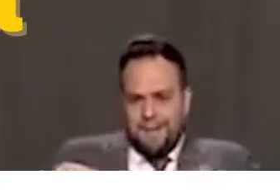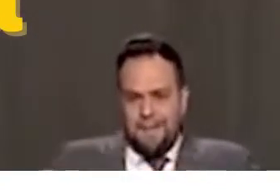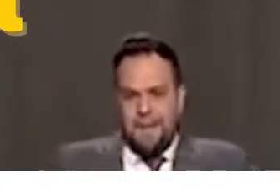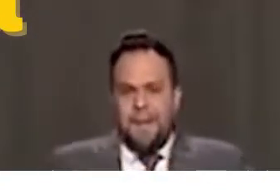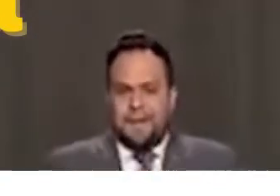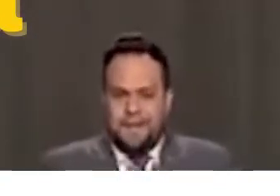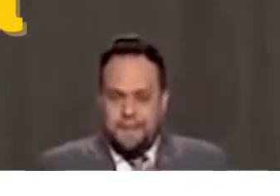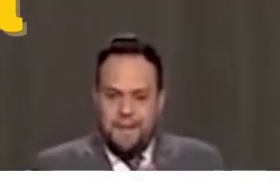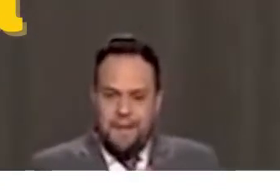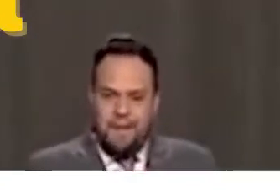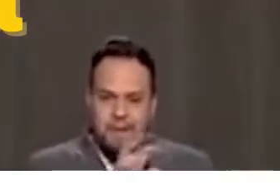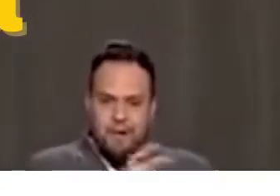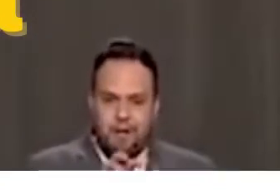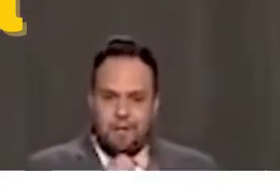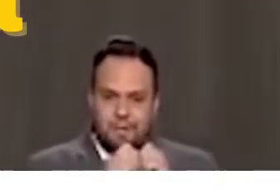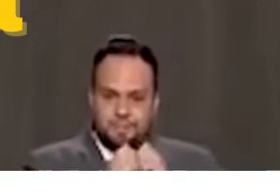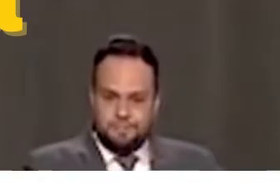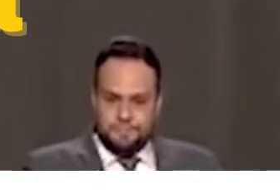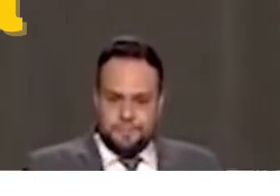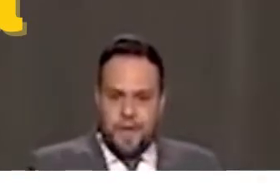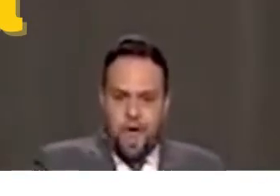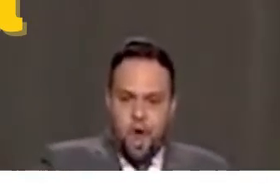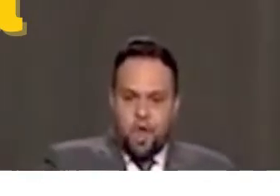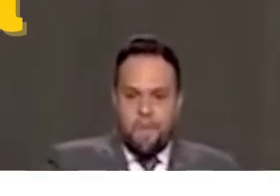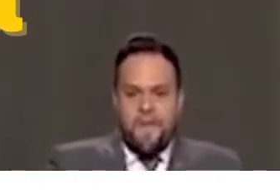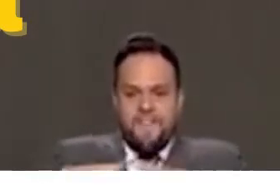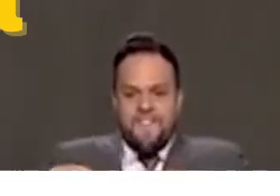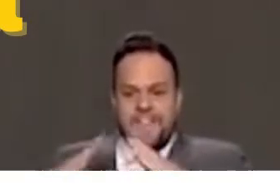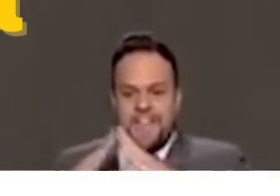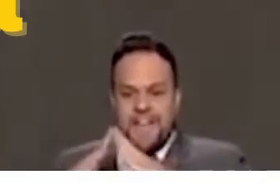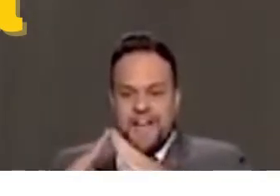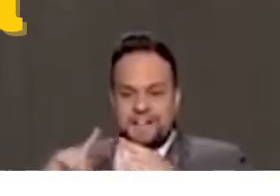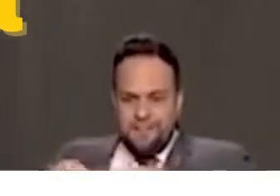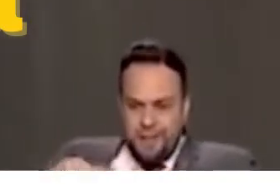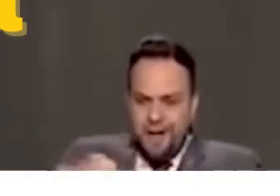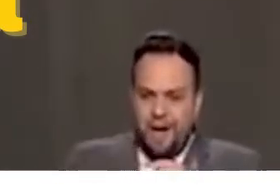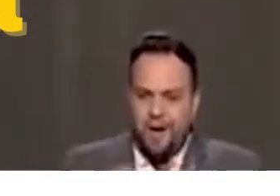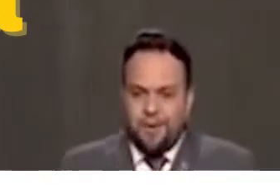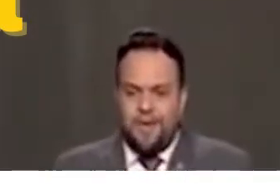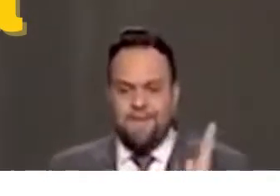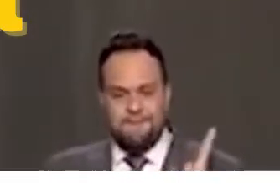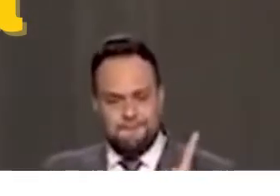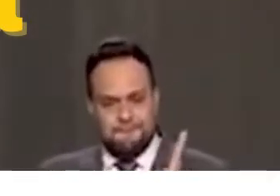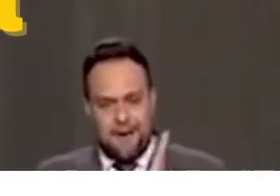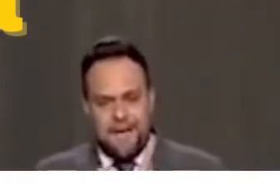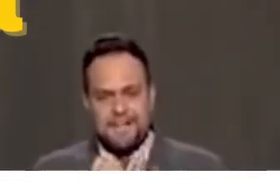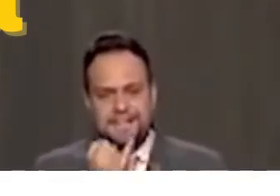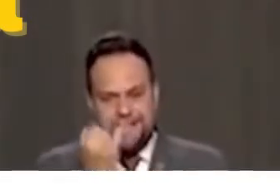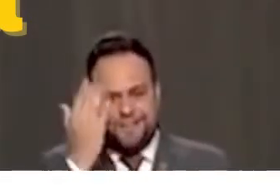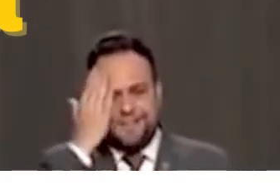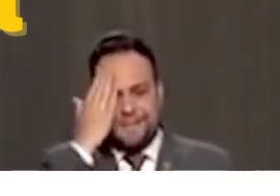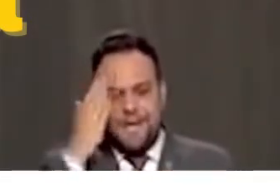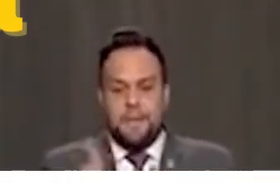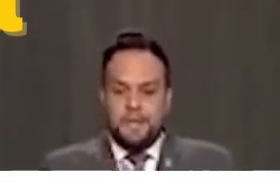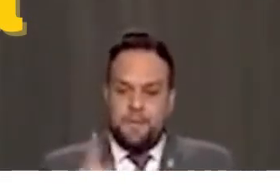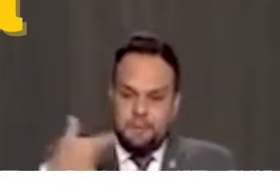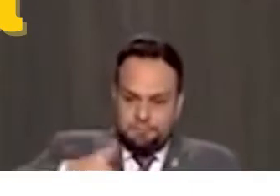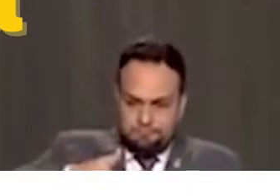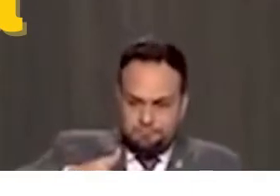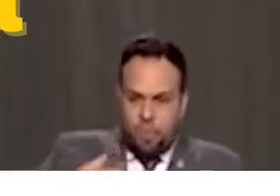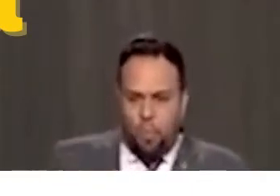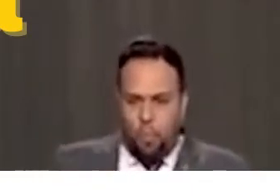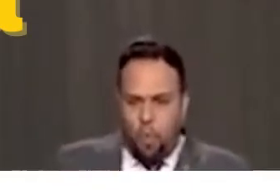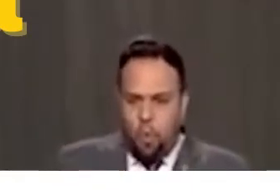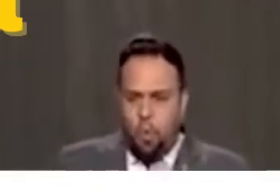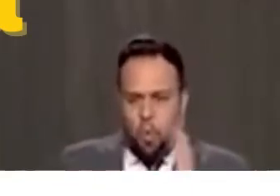economia. O fica em casa, a economia a gente vê depois, vem inflação em cima disso, né? Preço de combustível, você tem